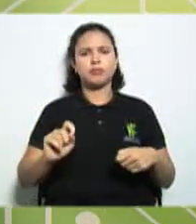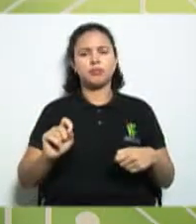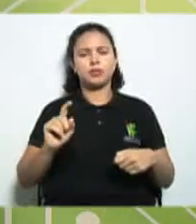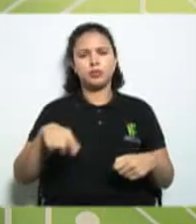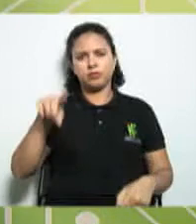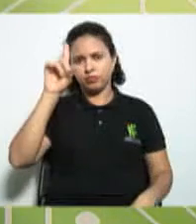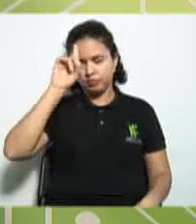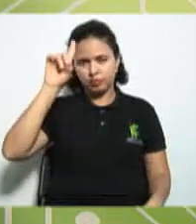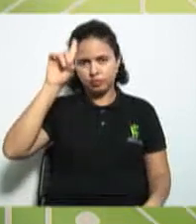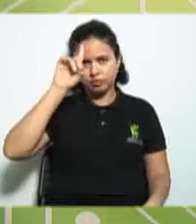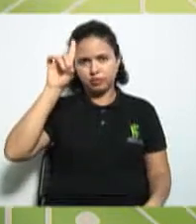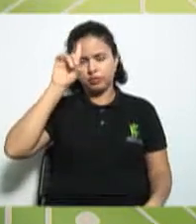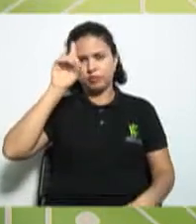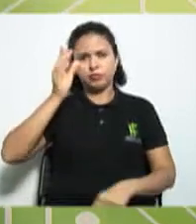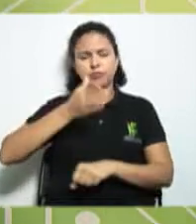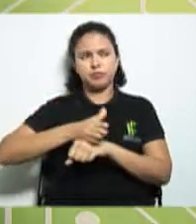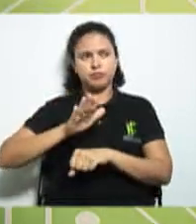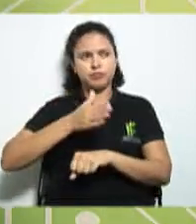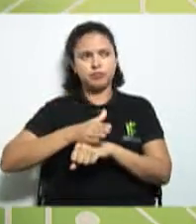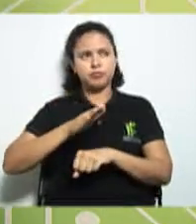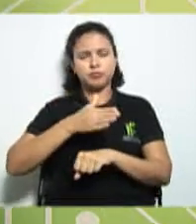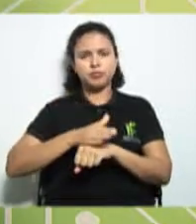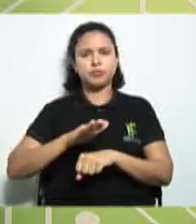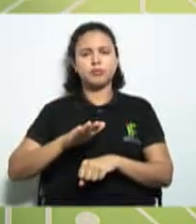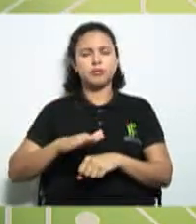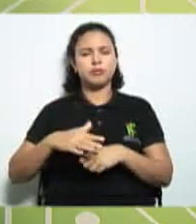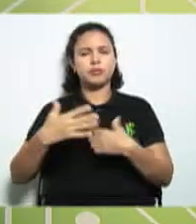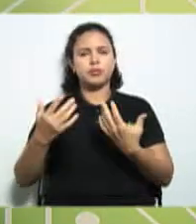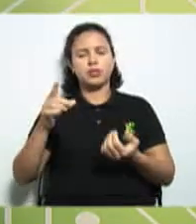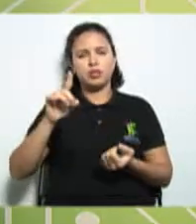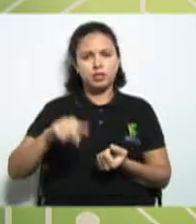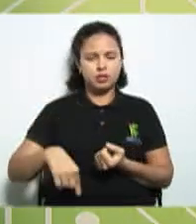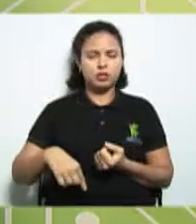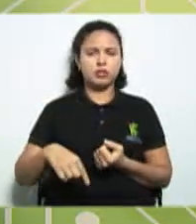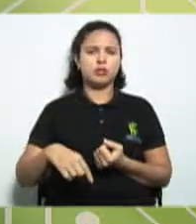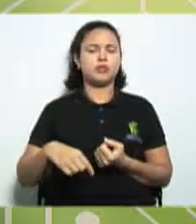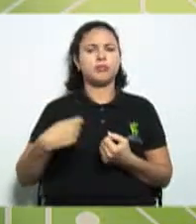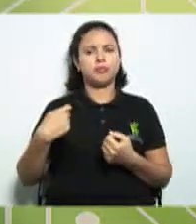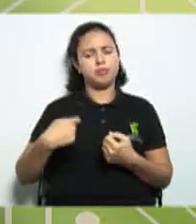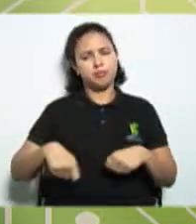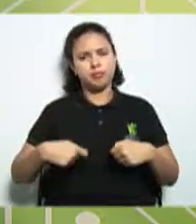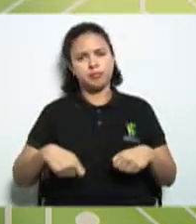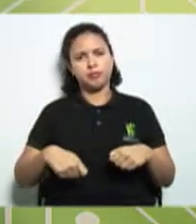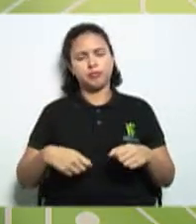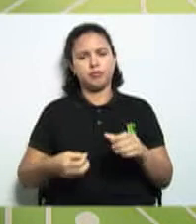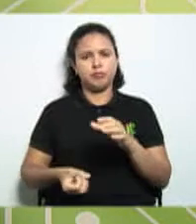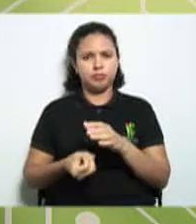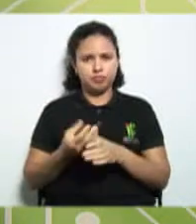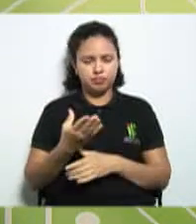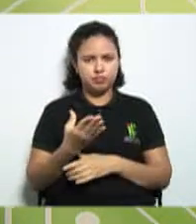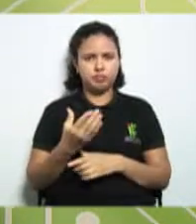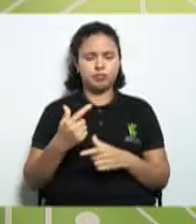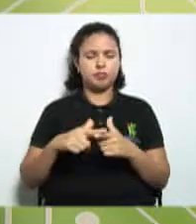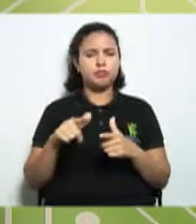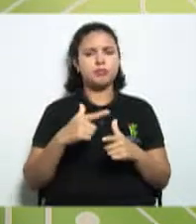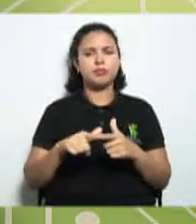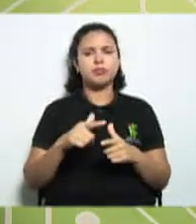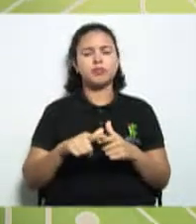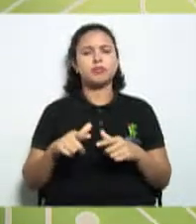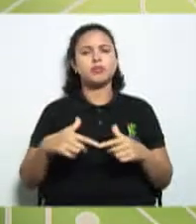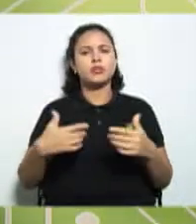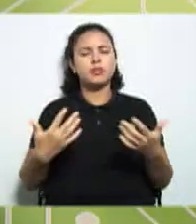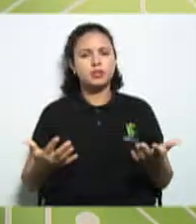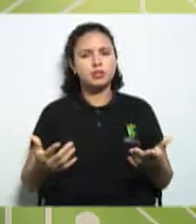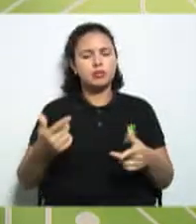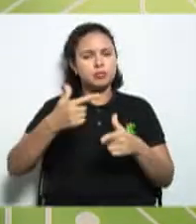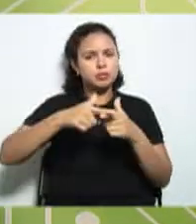a dia, da prática. Então, essas são as condicionantes de um problema. E um problema é